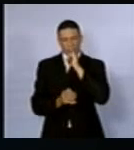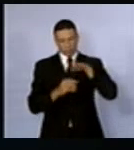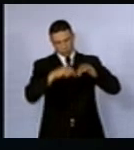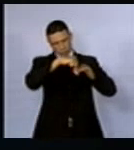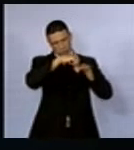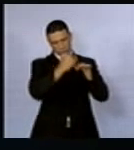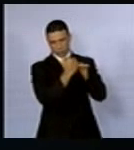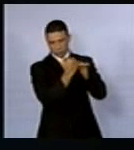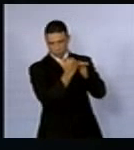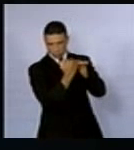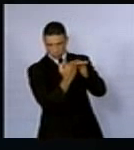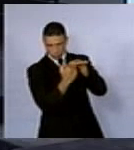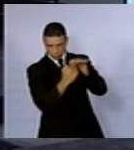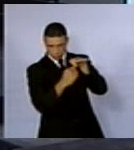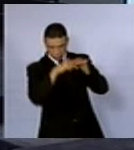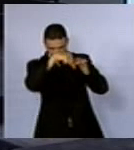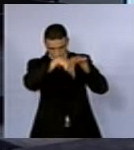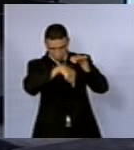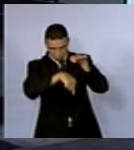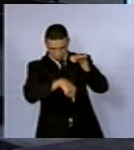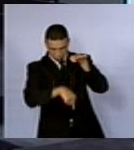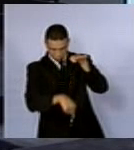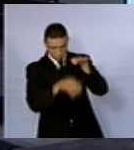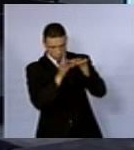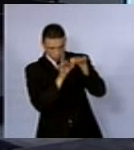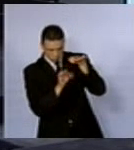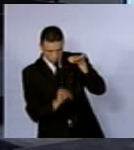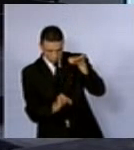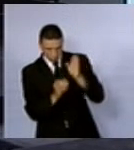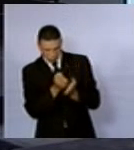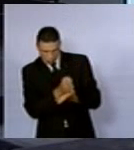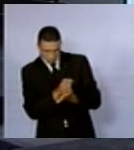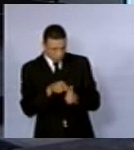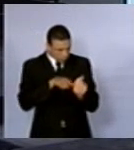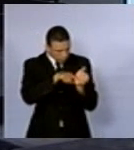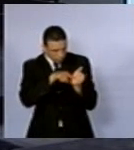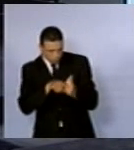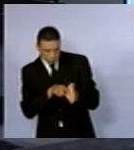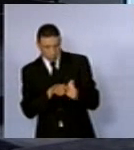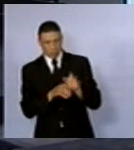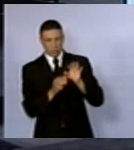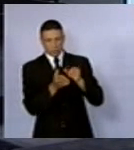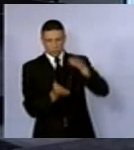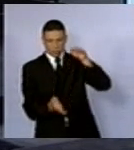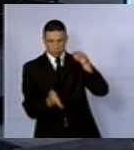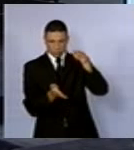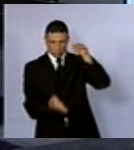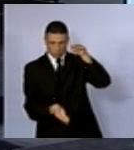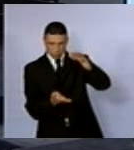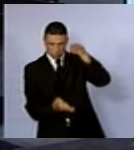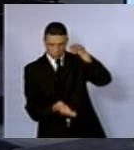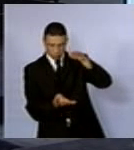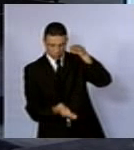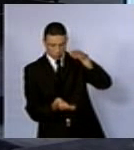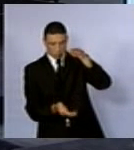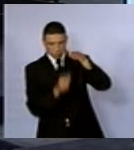solo no limite da faixa de transmissão, é evidente que a distâncias